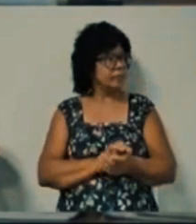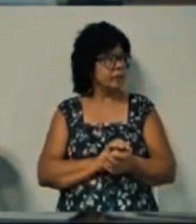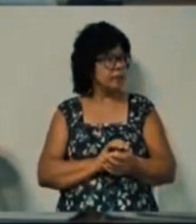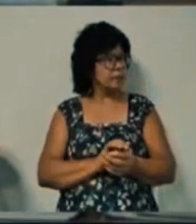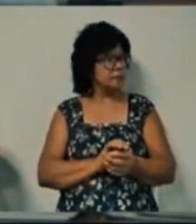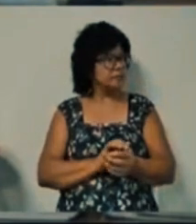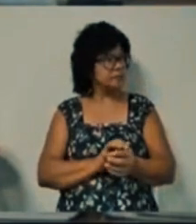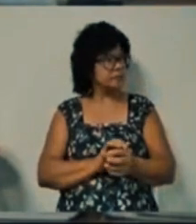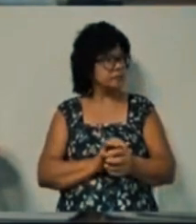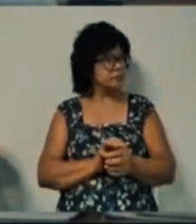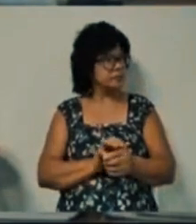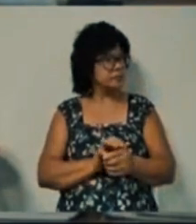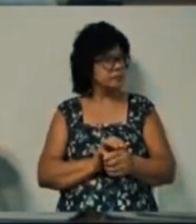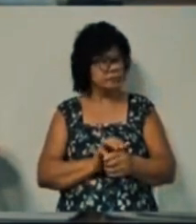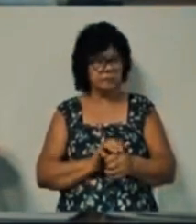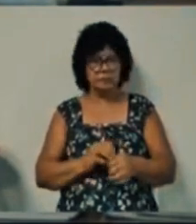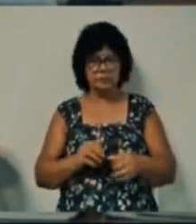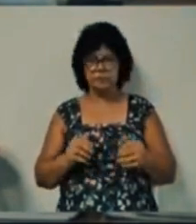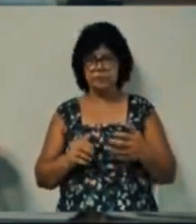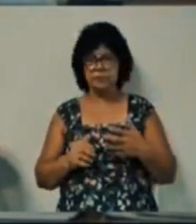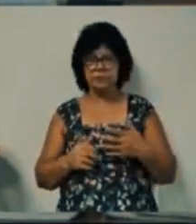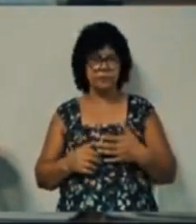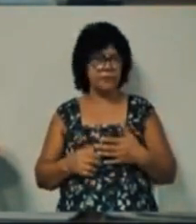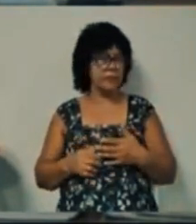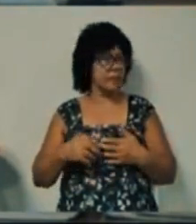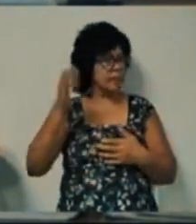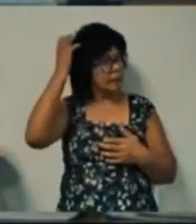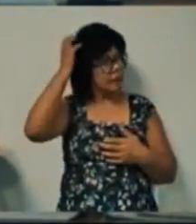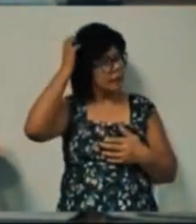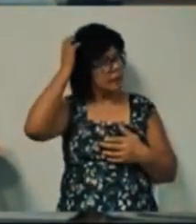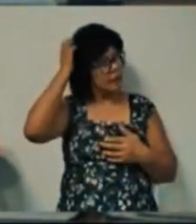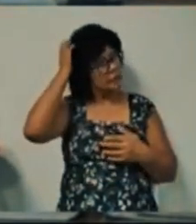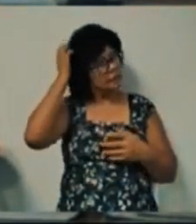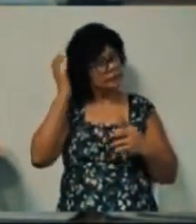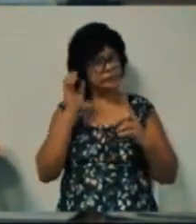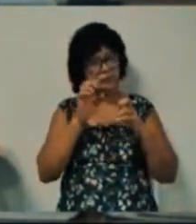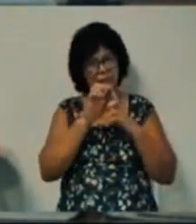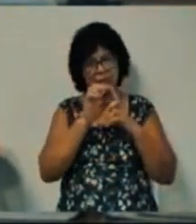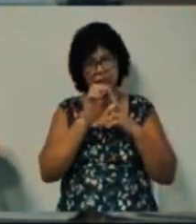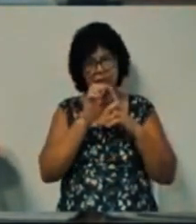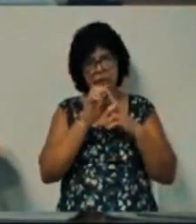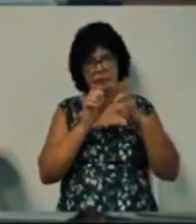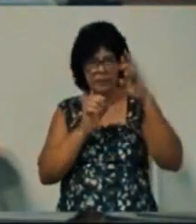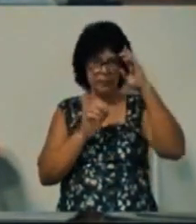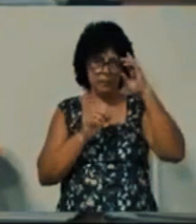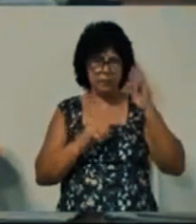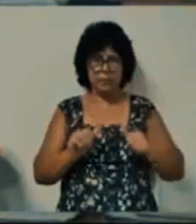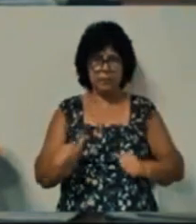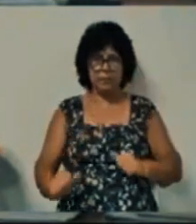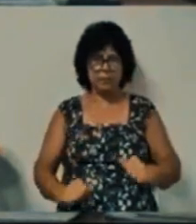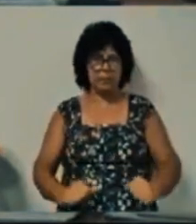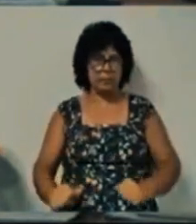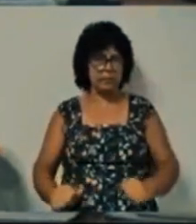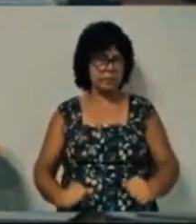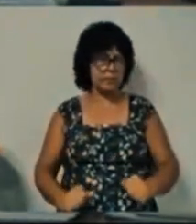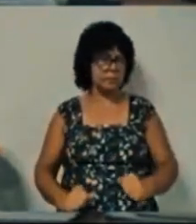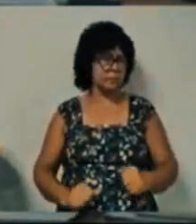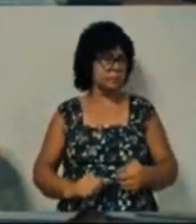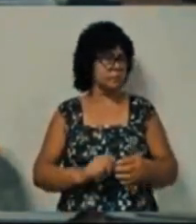pastor Levi, a igreja a estar de pé. Vamos ler um texto da palavra do Senhor em Atos dos